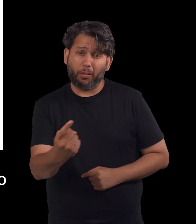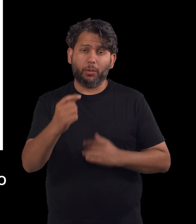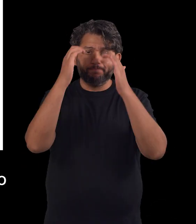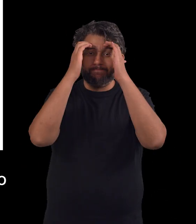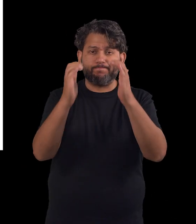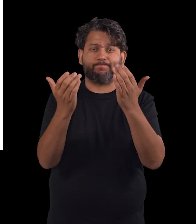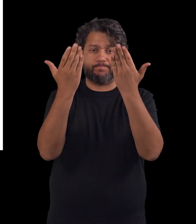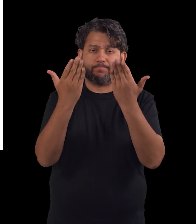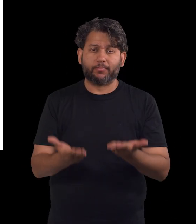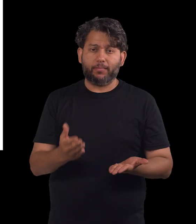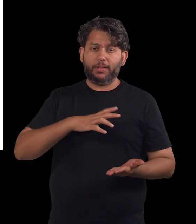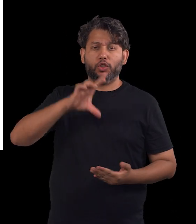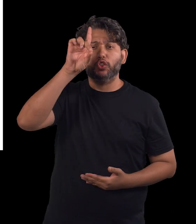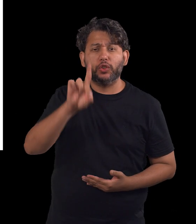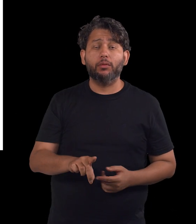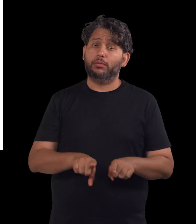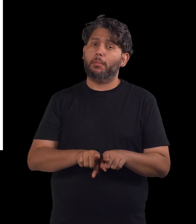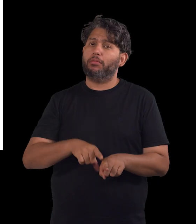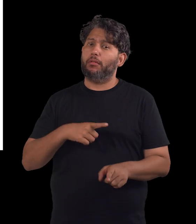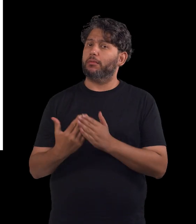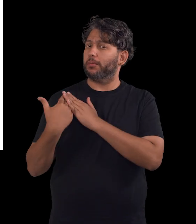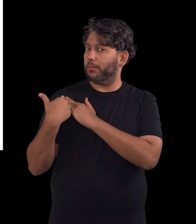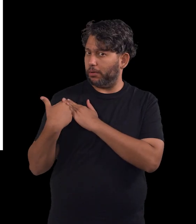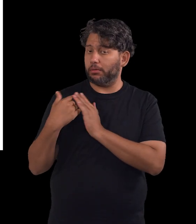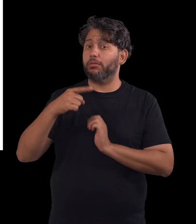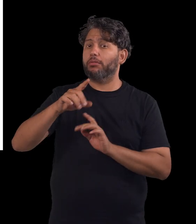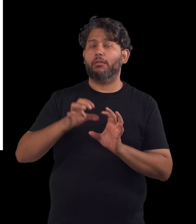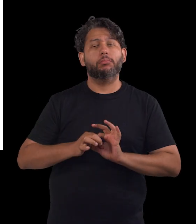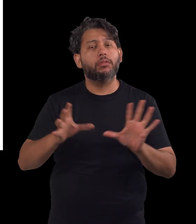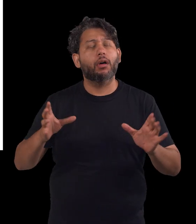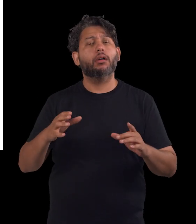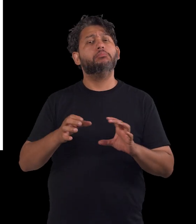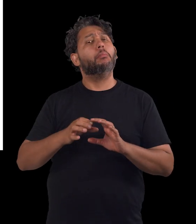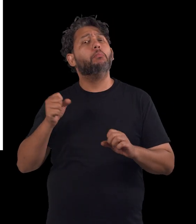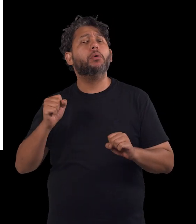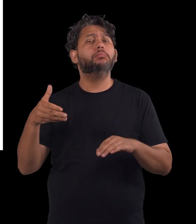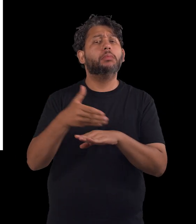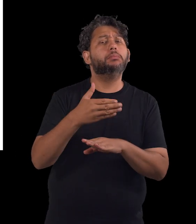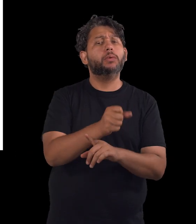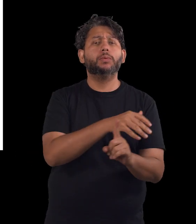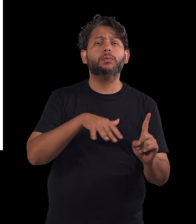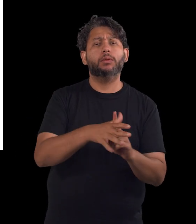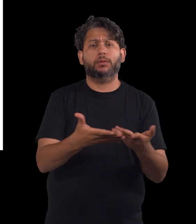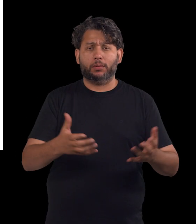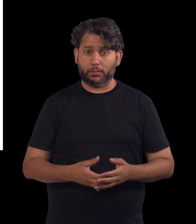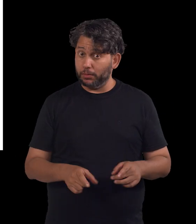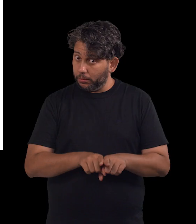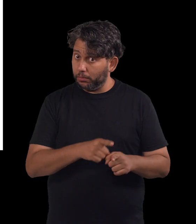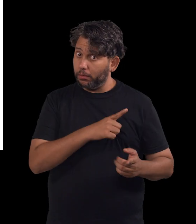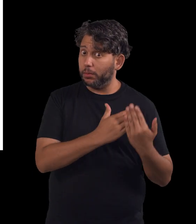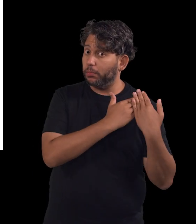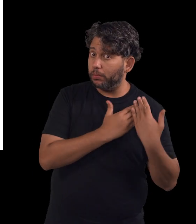seja reconhecido como sujeito de direitos e deveres, com liberdade para participar da vida social